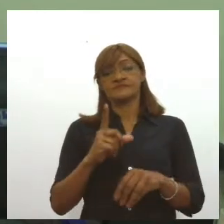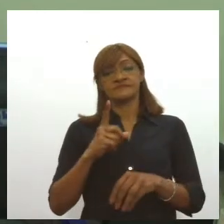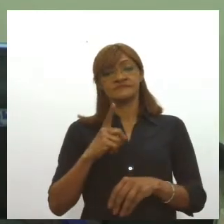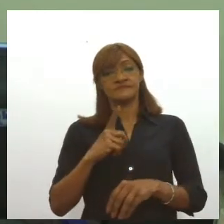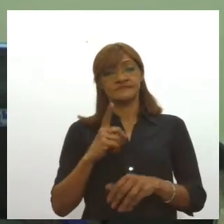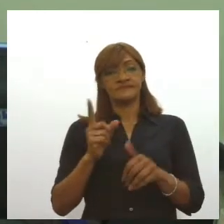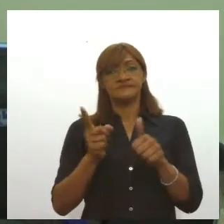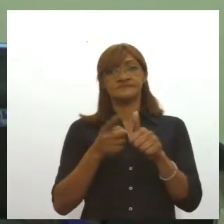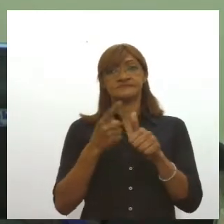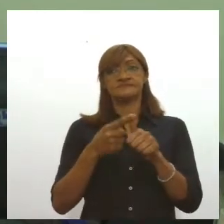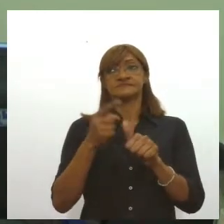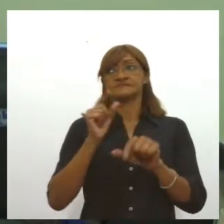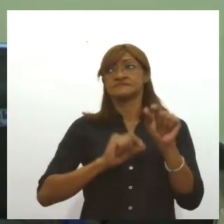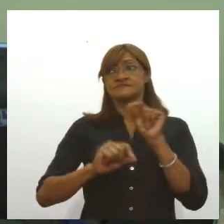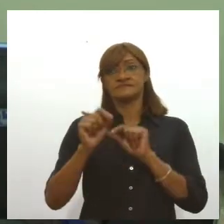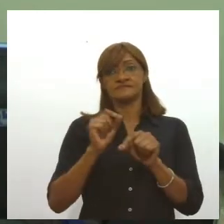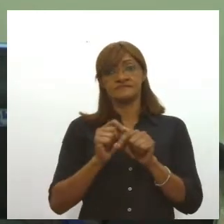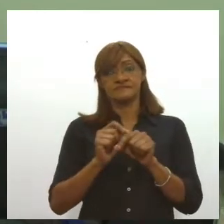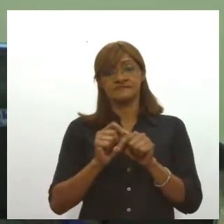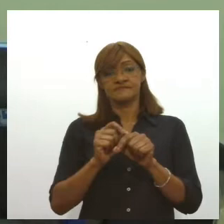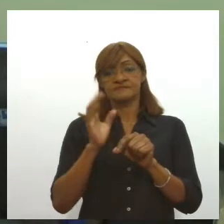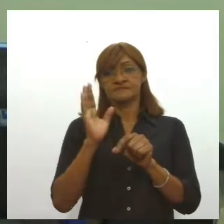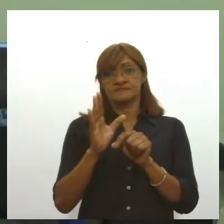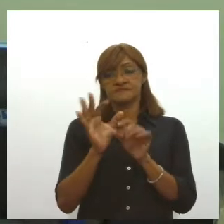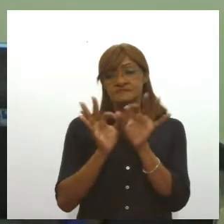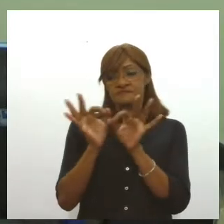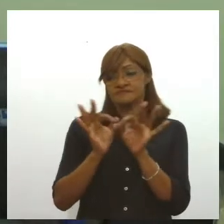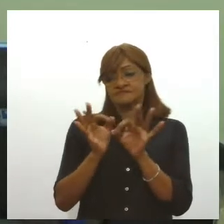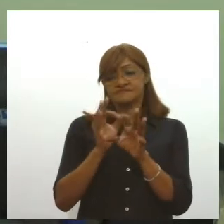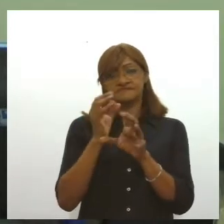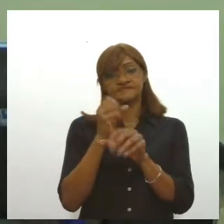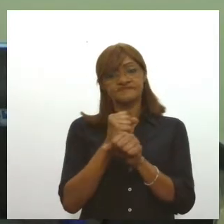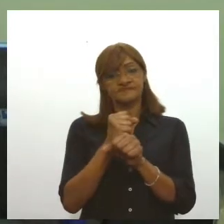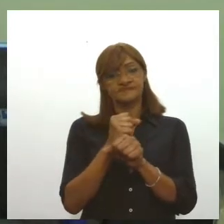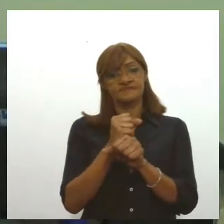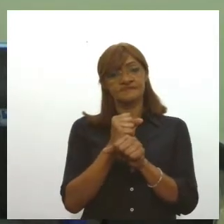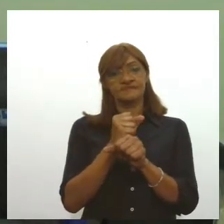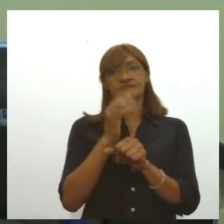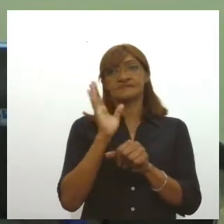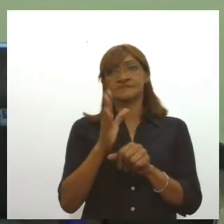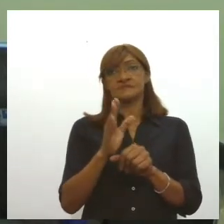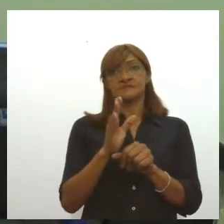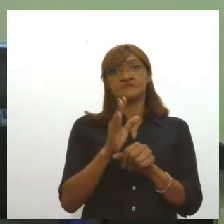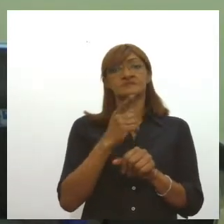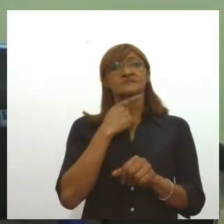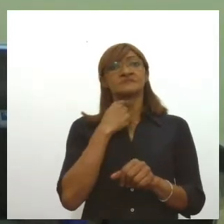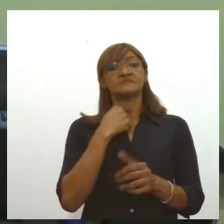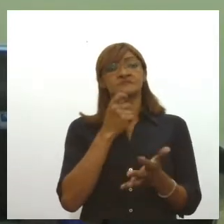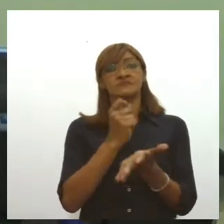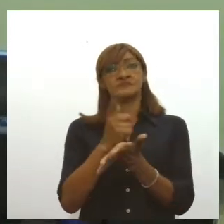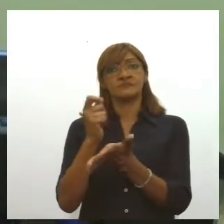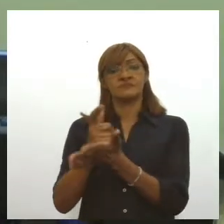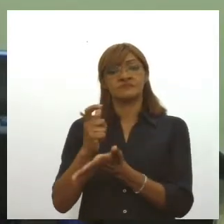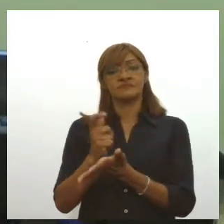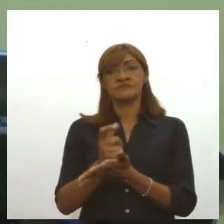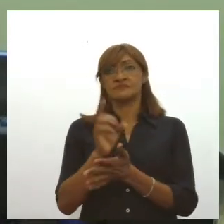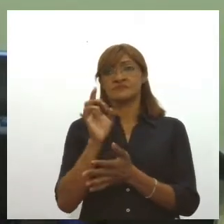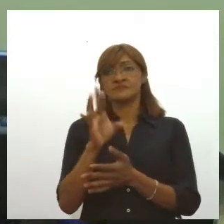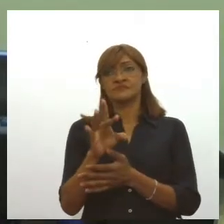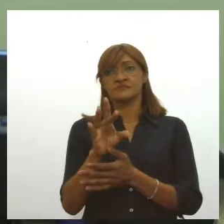esse planejamento financeiro e essa conscientização de consumir aquilo que for necessário para que a gente